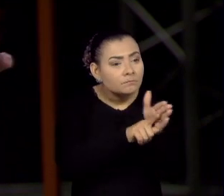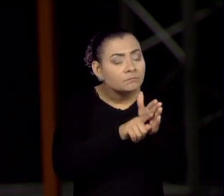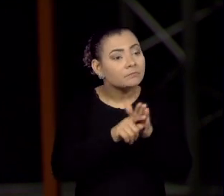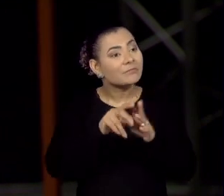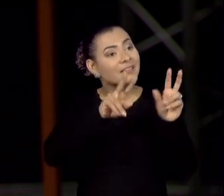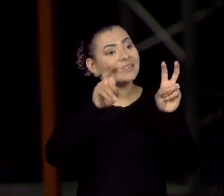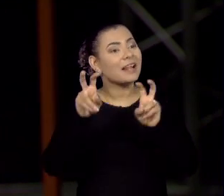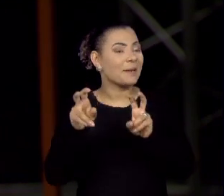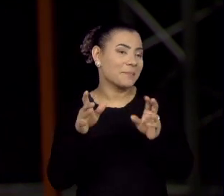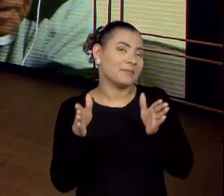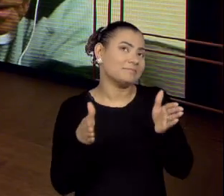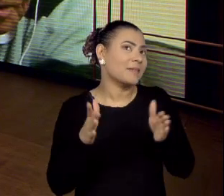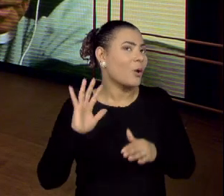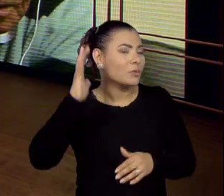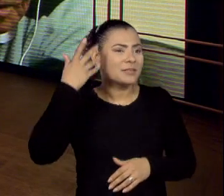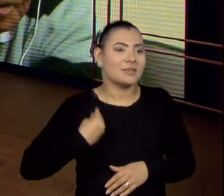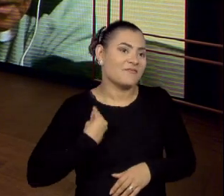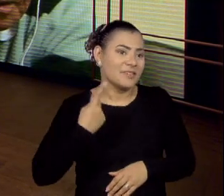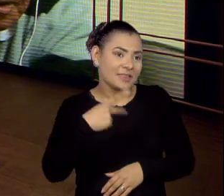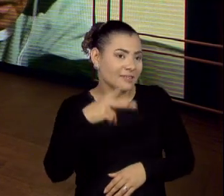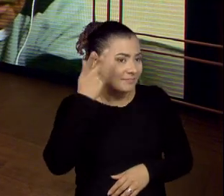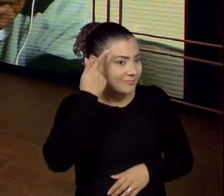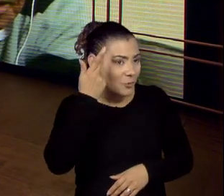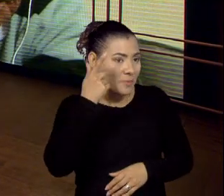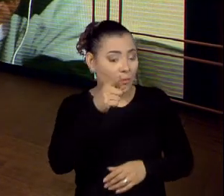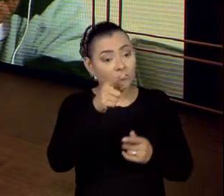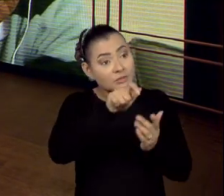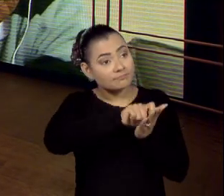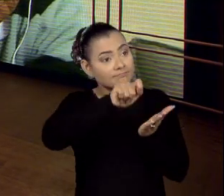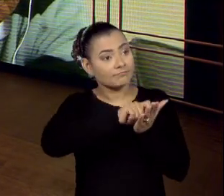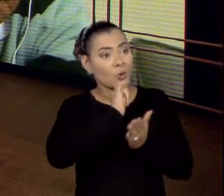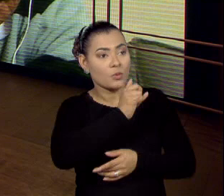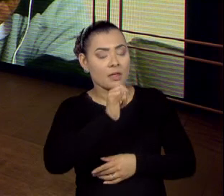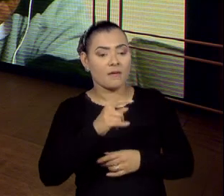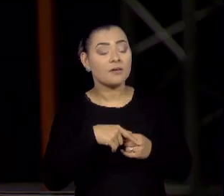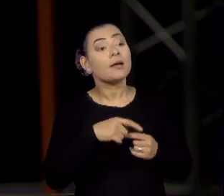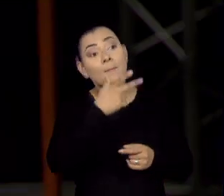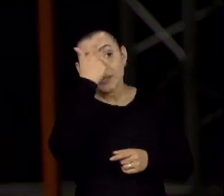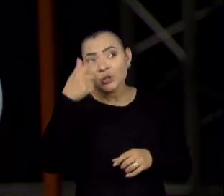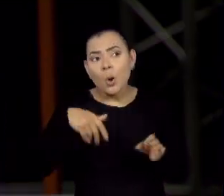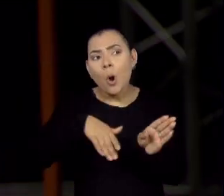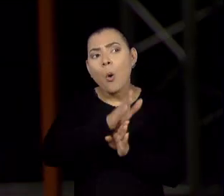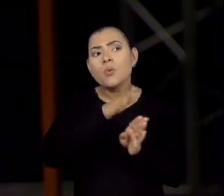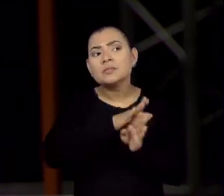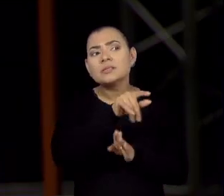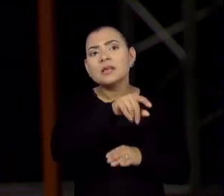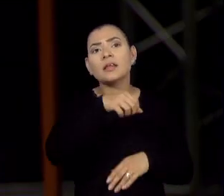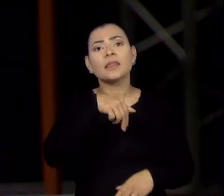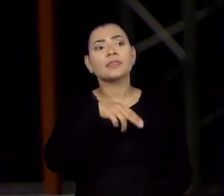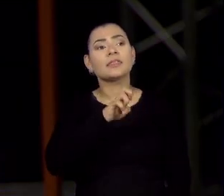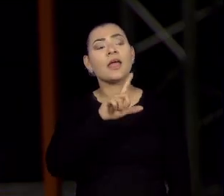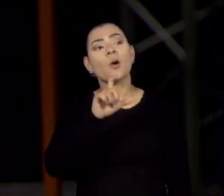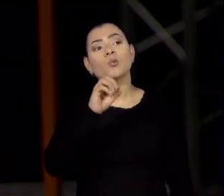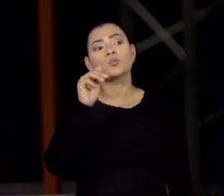interessantes aí do cotidiano, né, para suas crônicas. Alguém te deu um conselho, esse alguém foi Nelson Rodrigues.